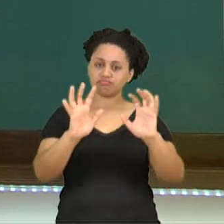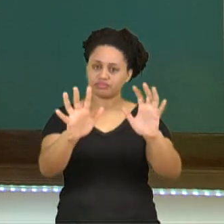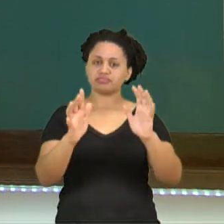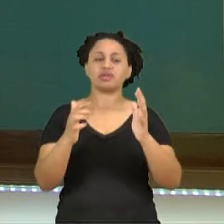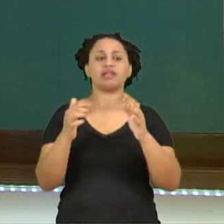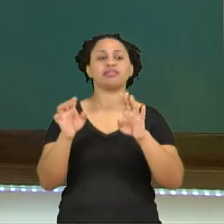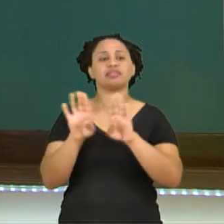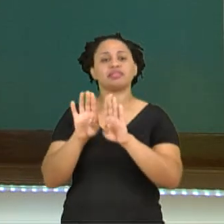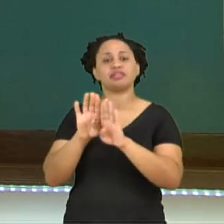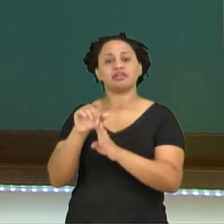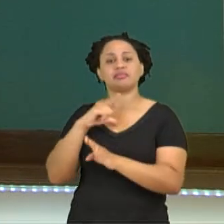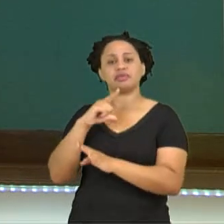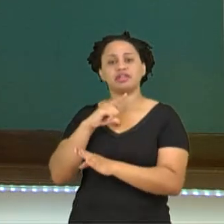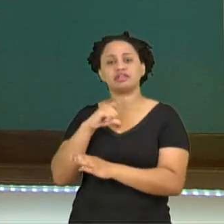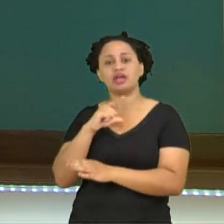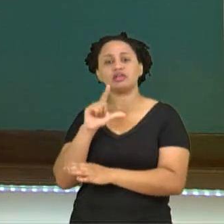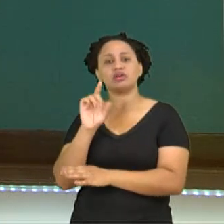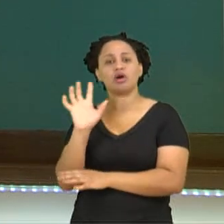frente, passe